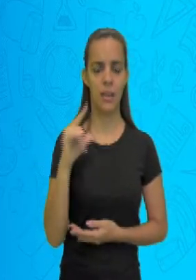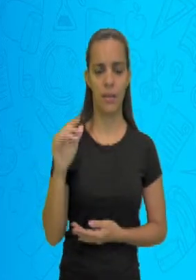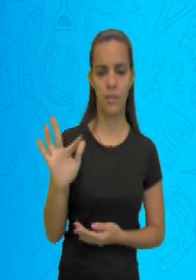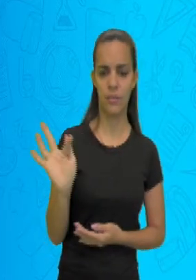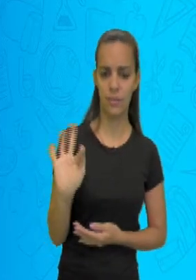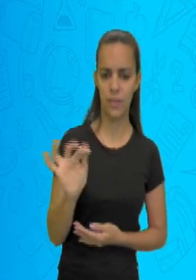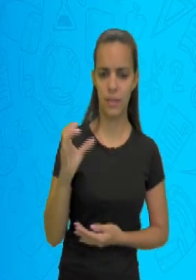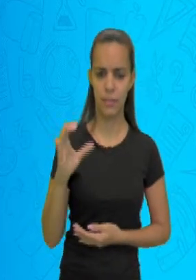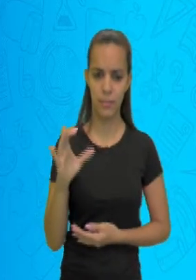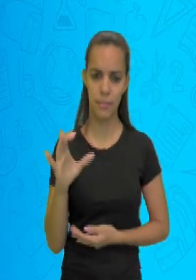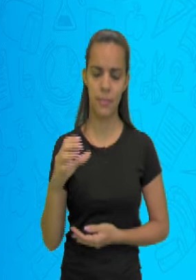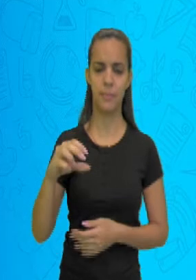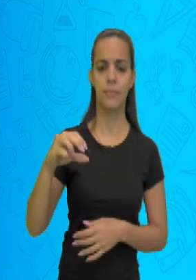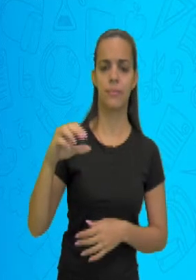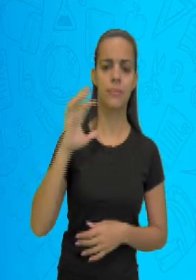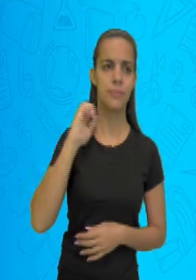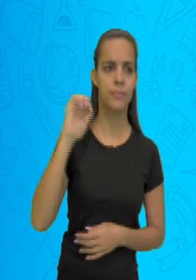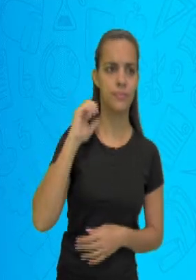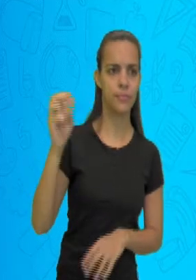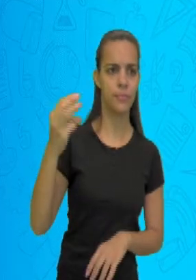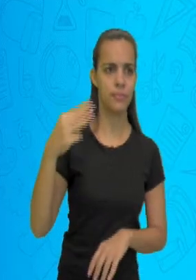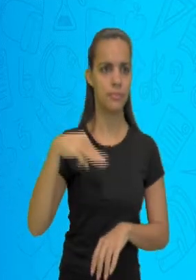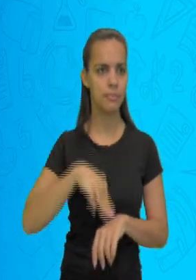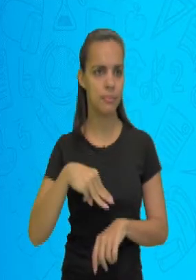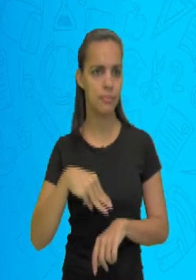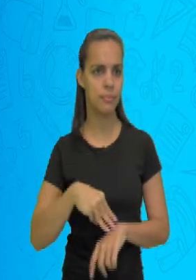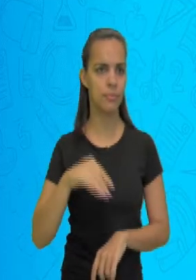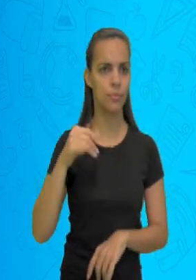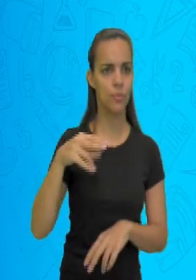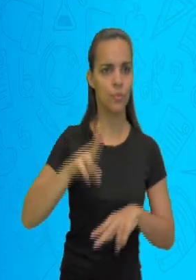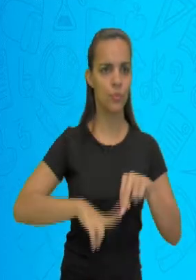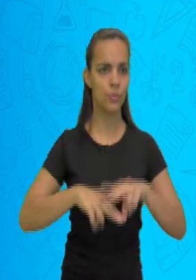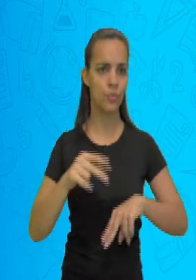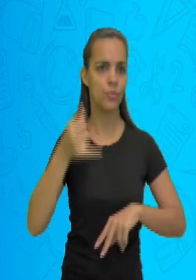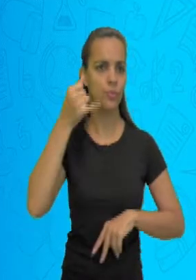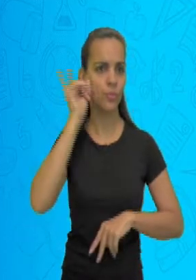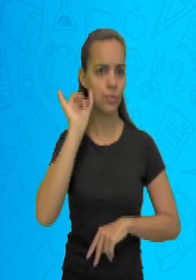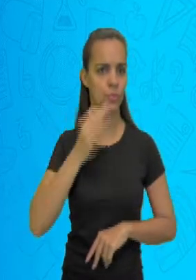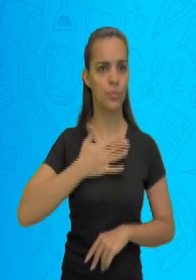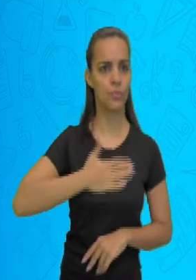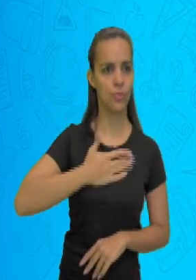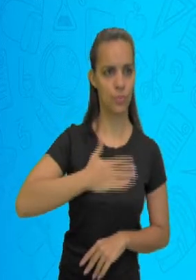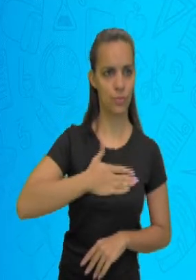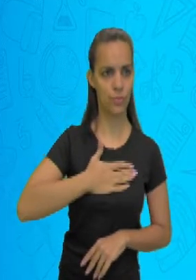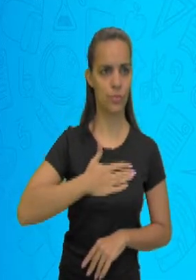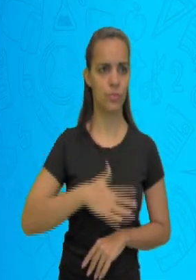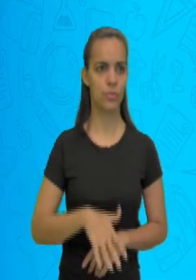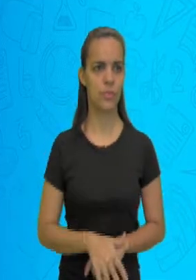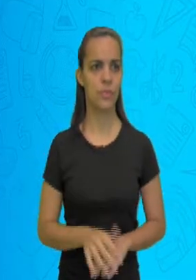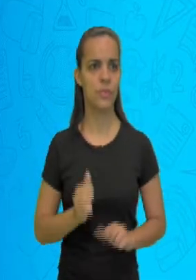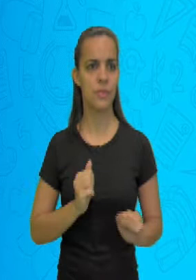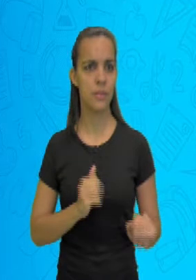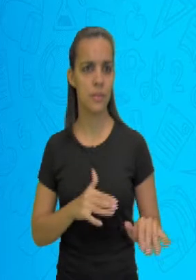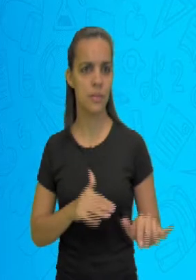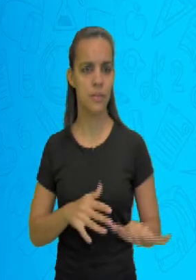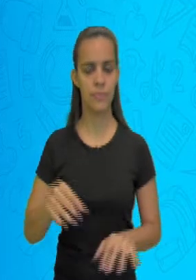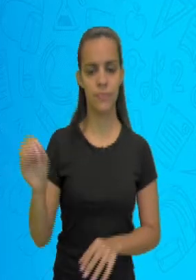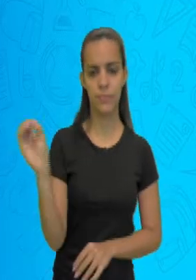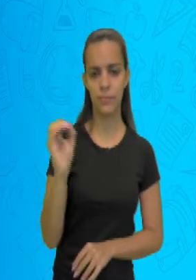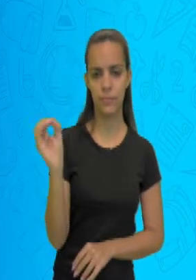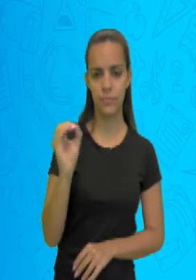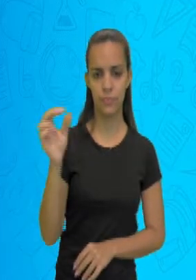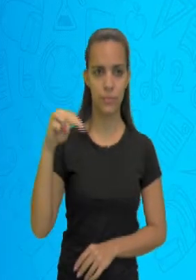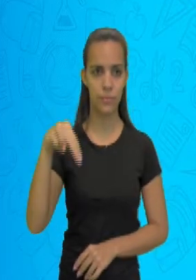fevereiro, março, abril. Depois vem maio, junho, julho, agosto.